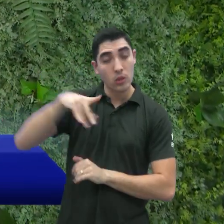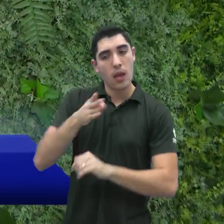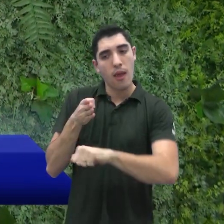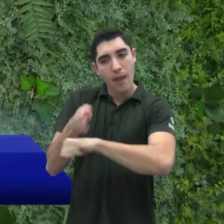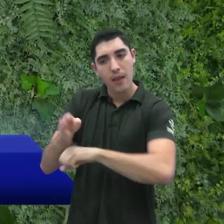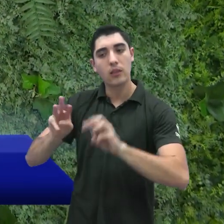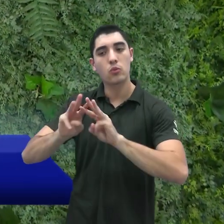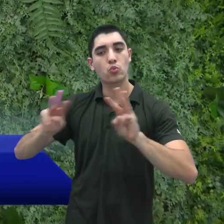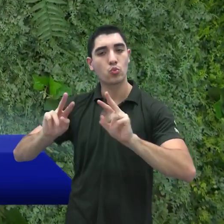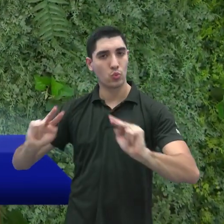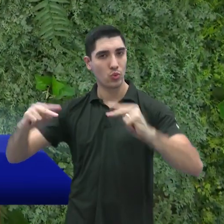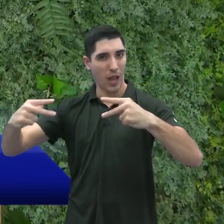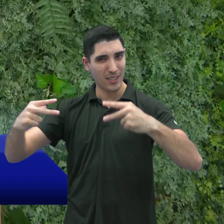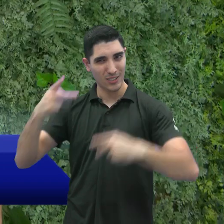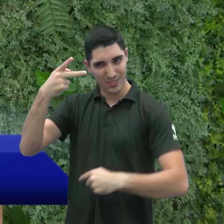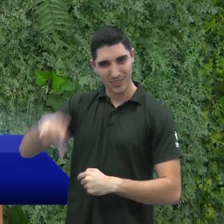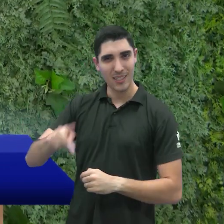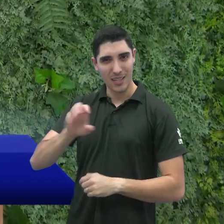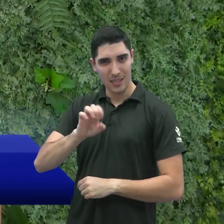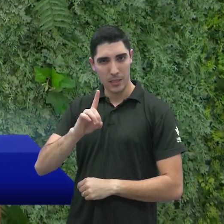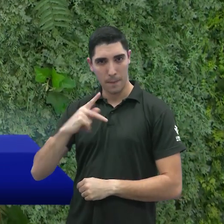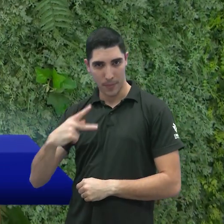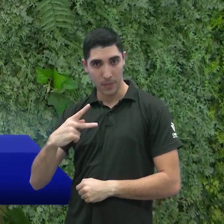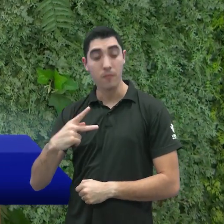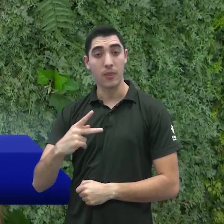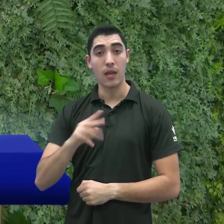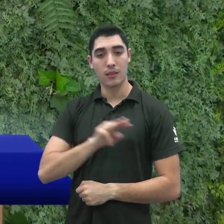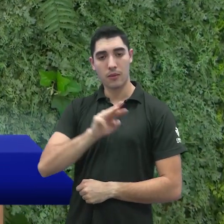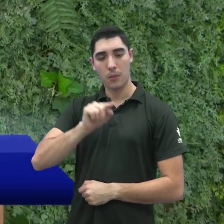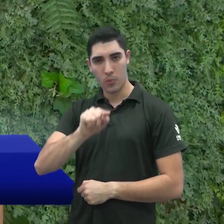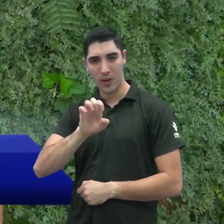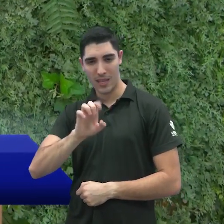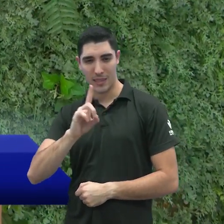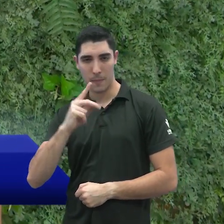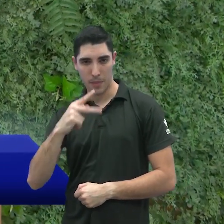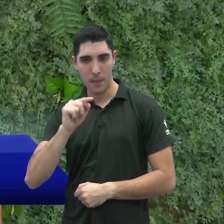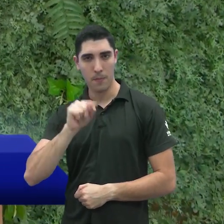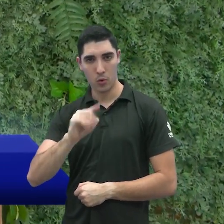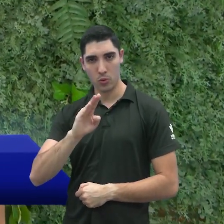só acessar então o site da EDP, como o Tiago falou,